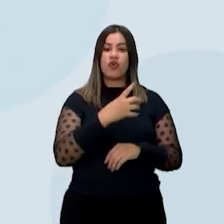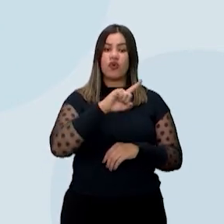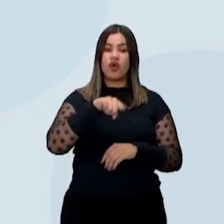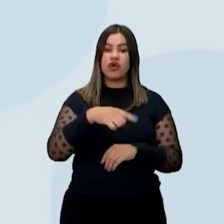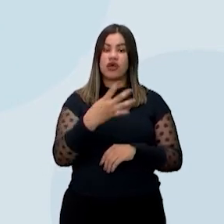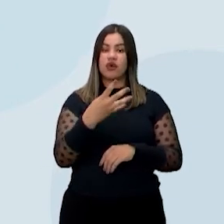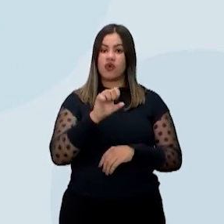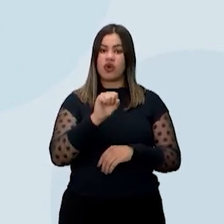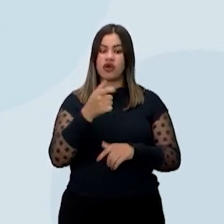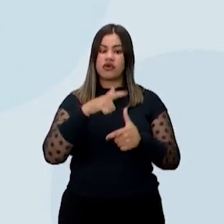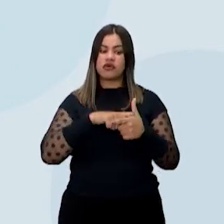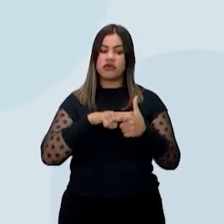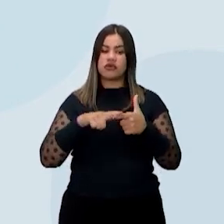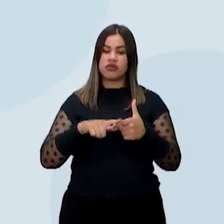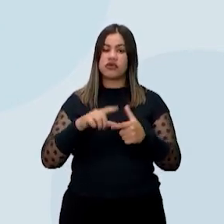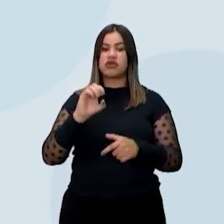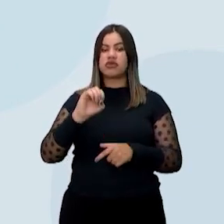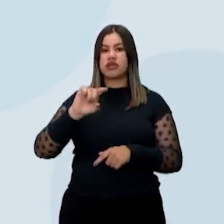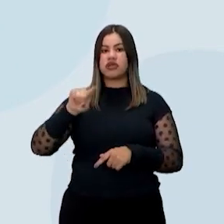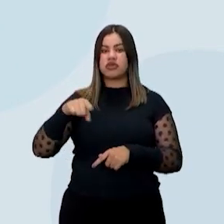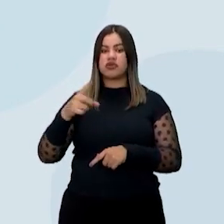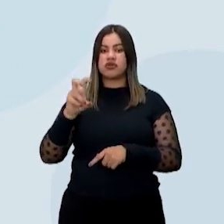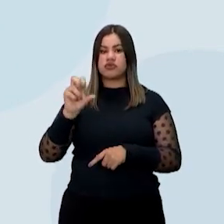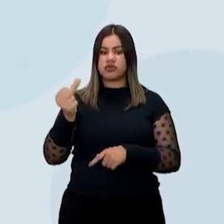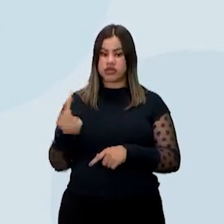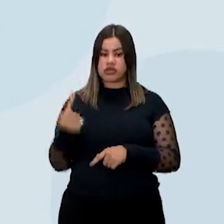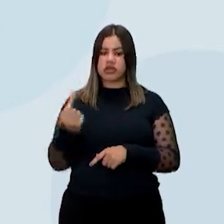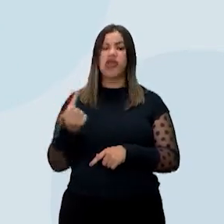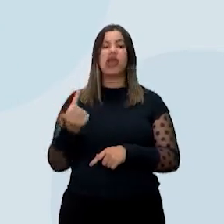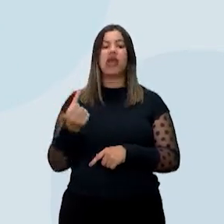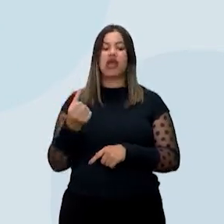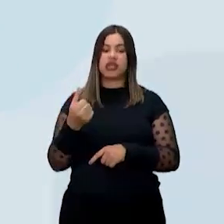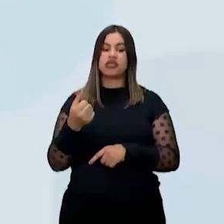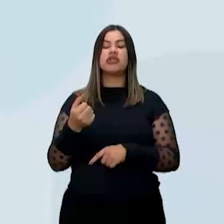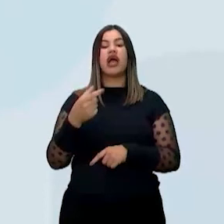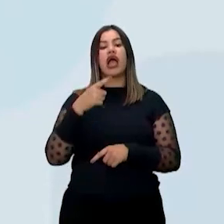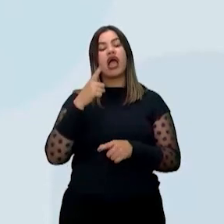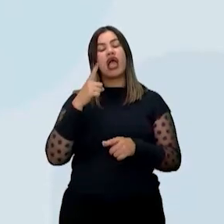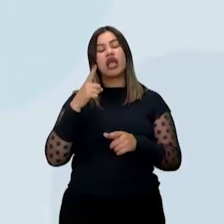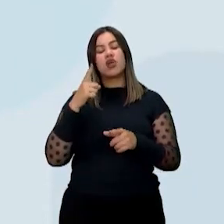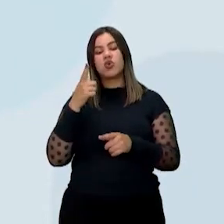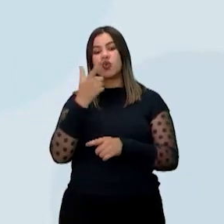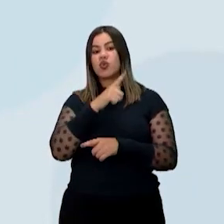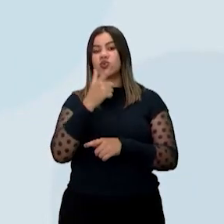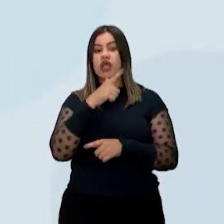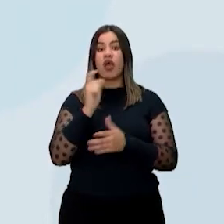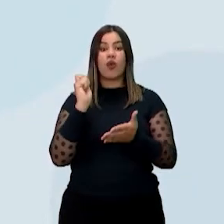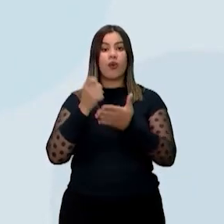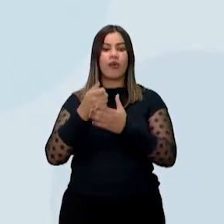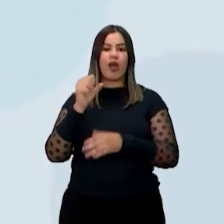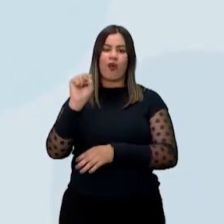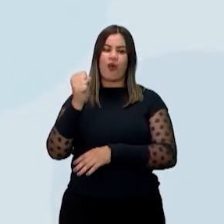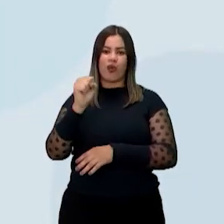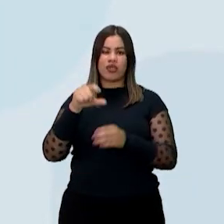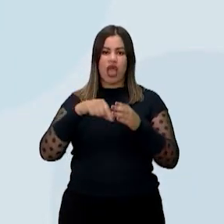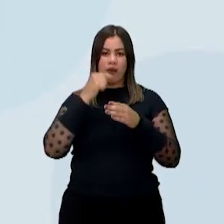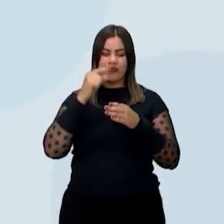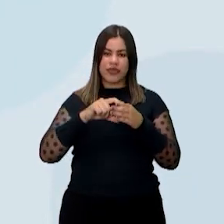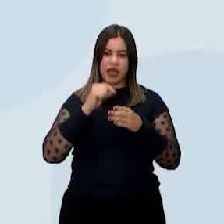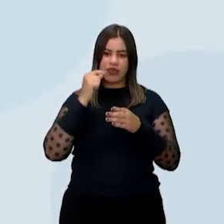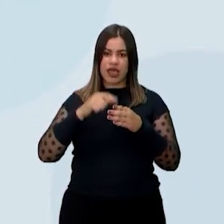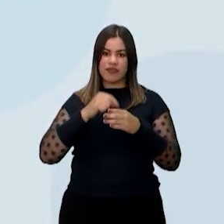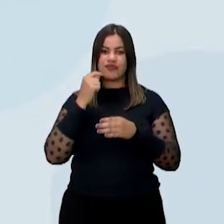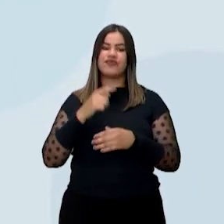4,48 dividido por 56 centavos, você vai encontrar 8 salgadinhos também, conforme